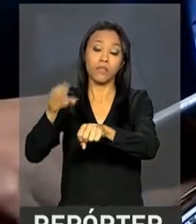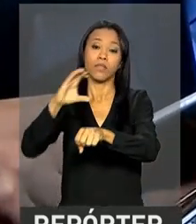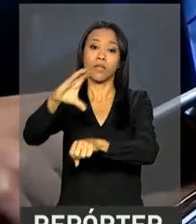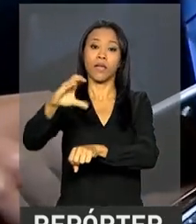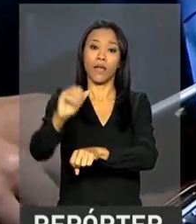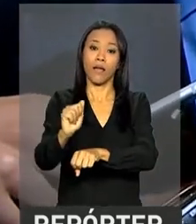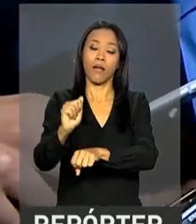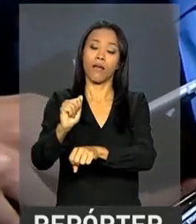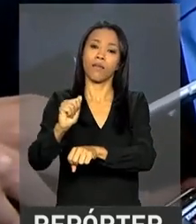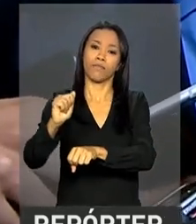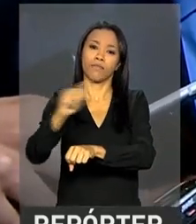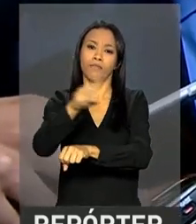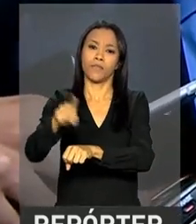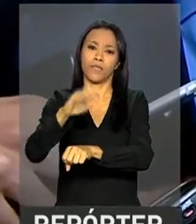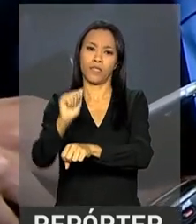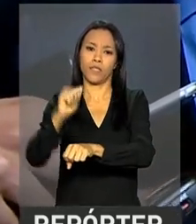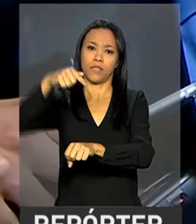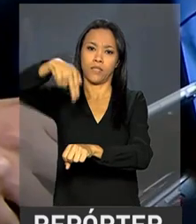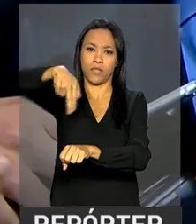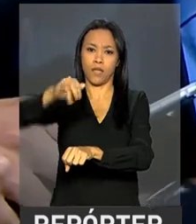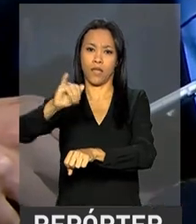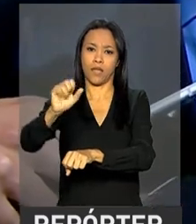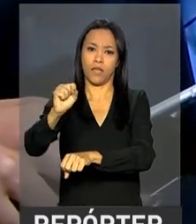de lá foi me visitar